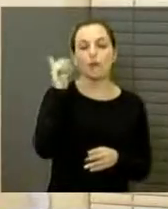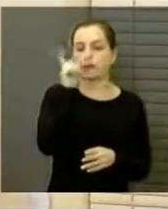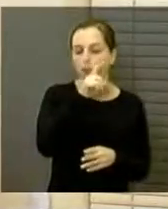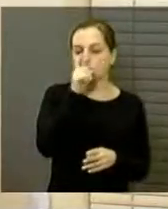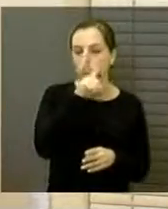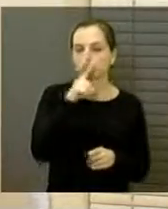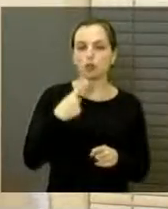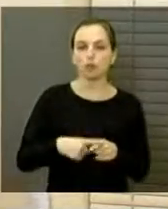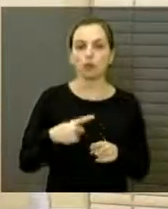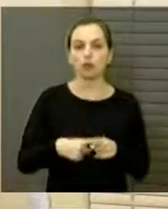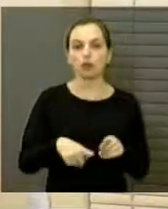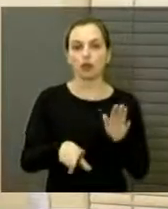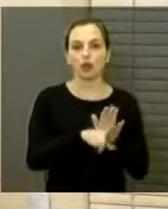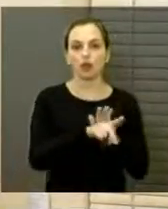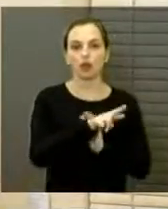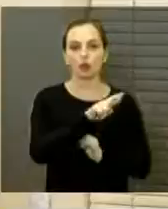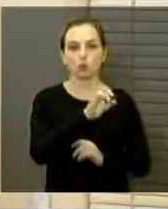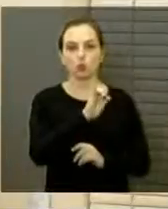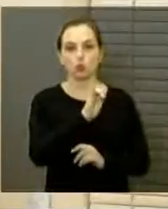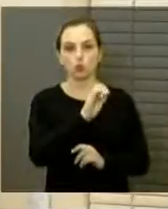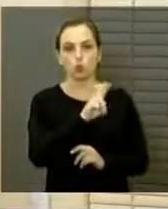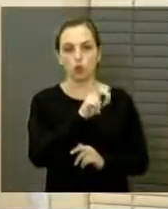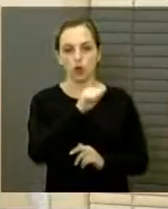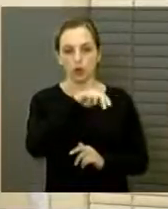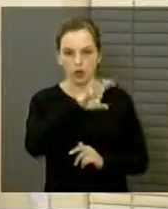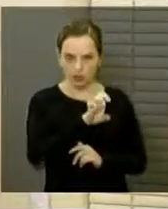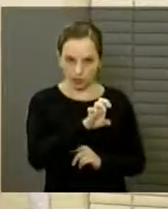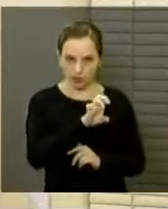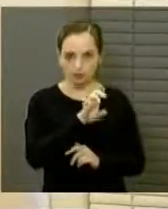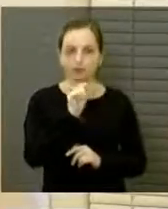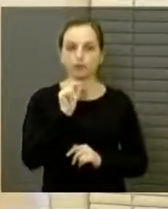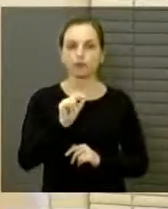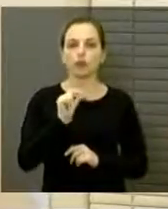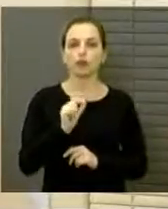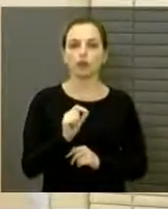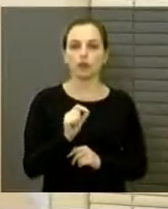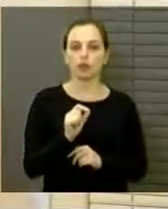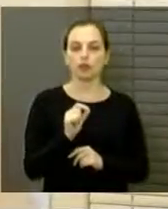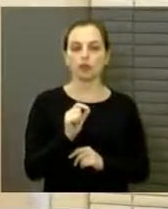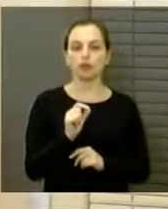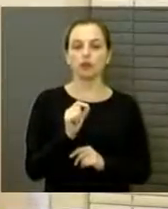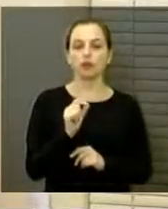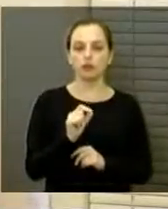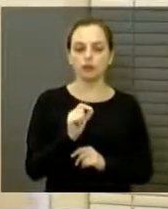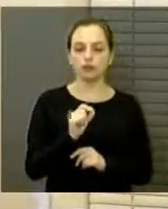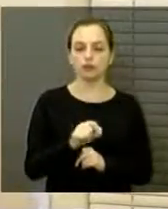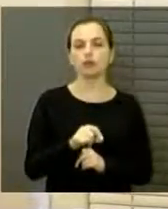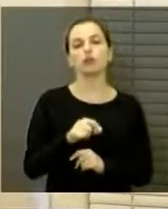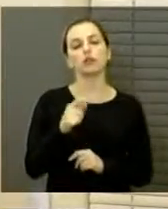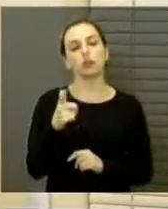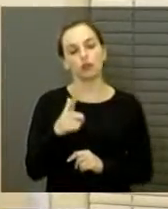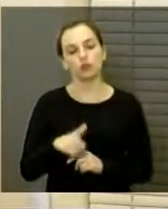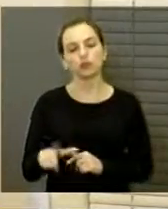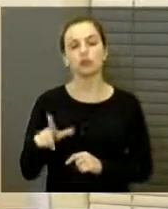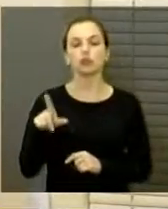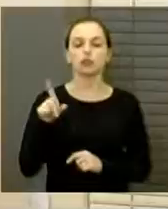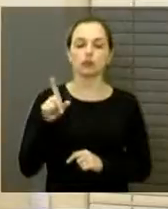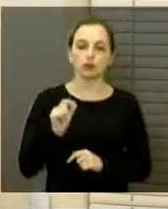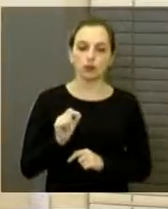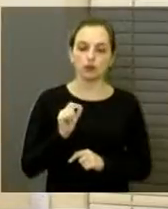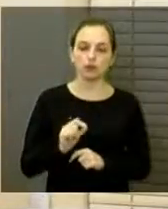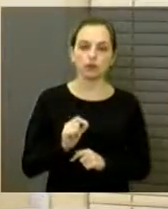sabe o que é a Lei Rouanet. O que se deu pelo Brasil e continua se dando, em grande